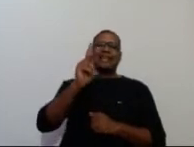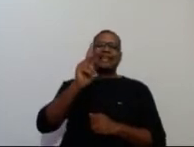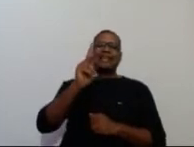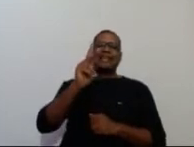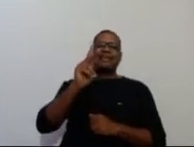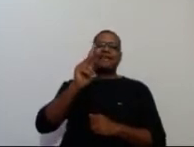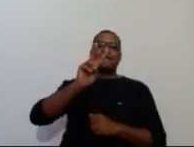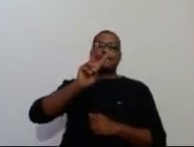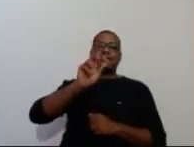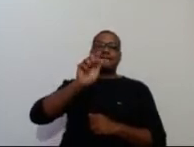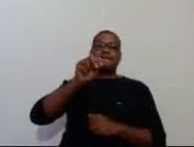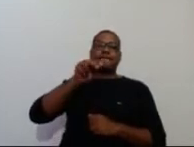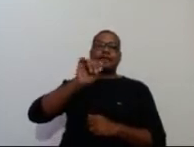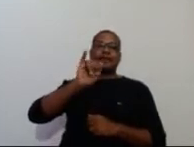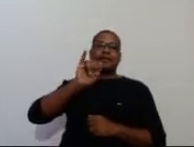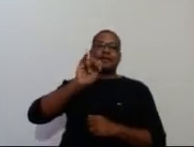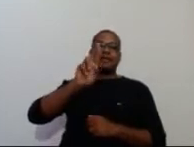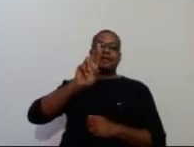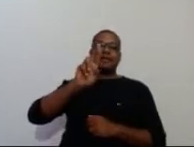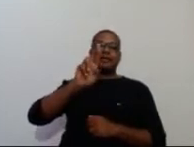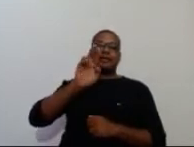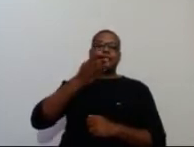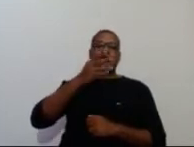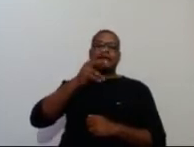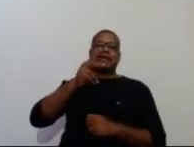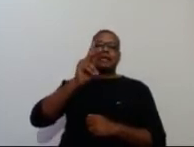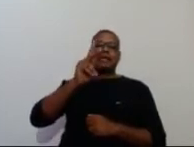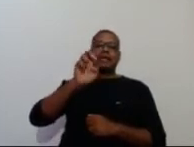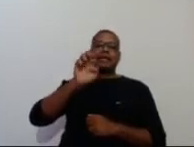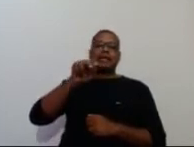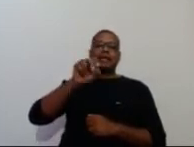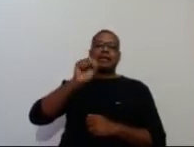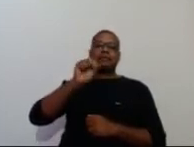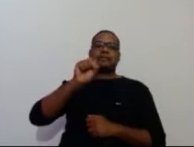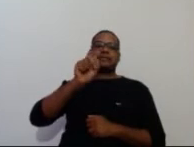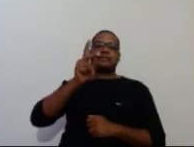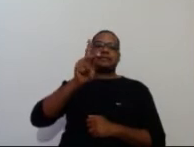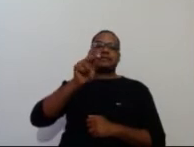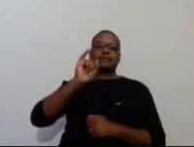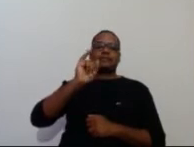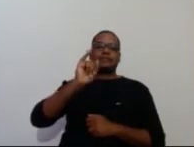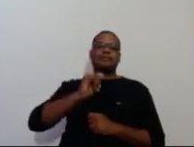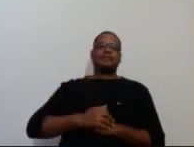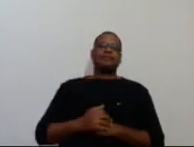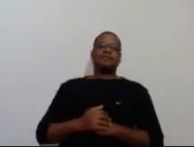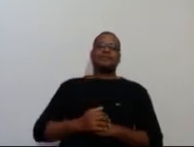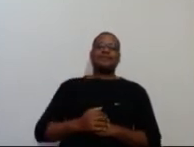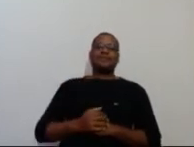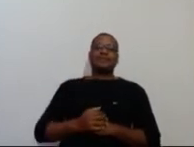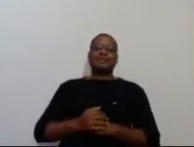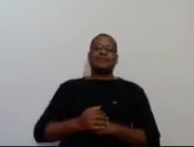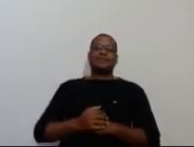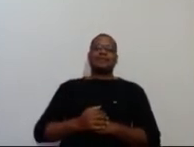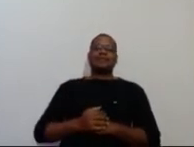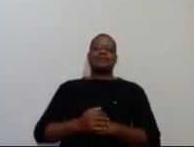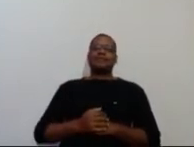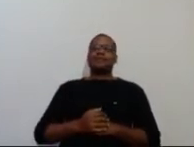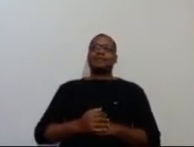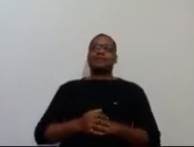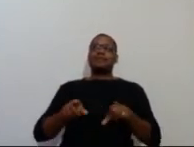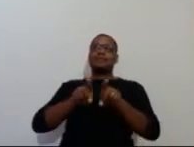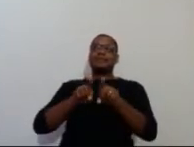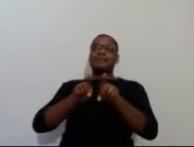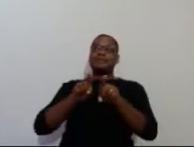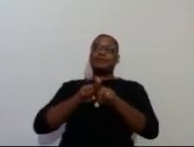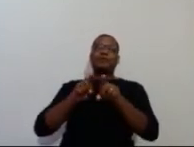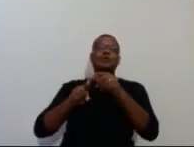Kensky, eu acho que é esse. Muito bem. Veja como é fácil interagir conosco. Aqui é uma informação do Yuri para as pessoas que estão